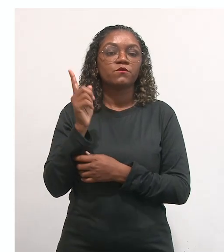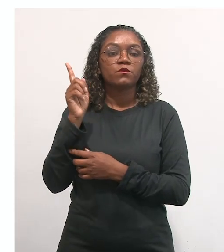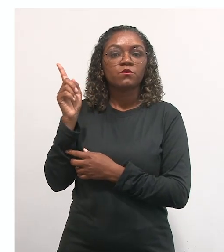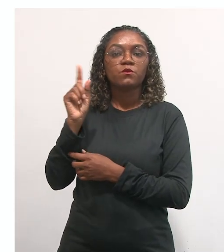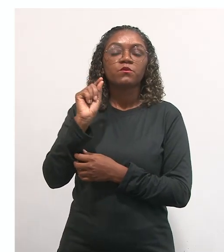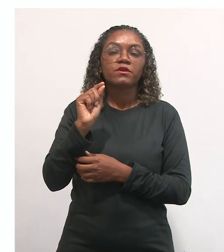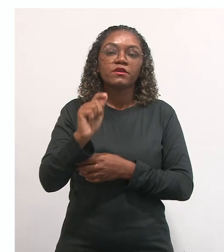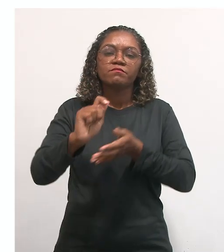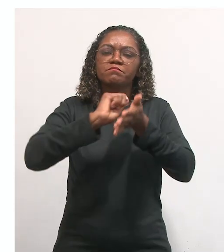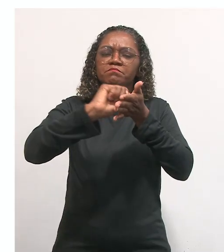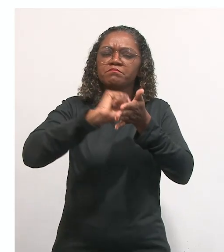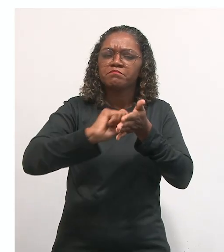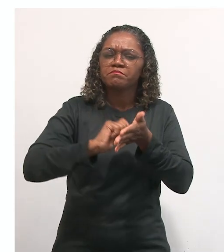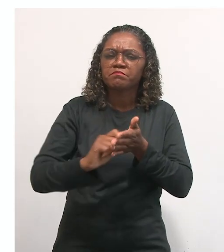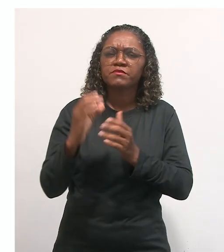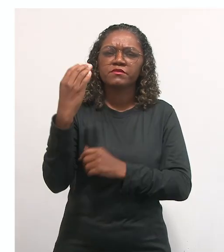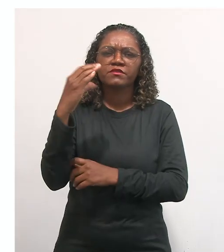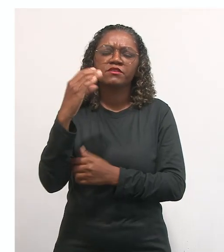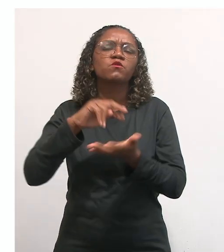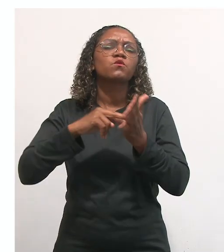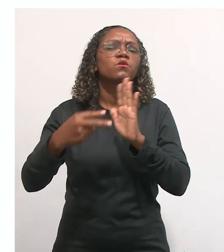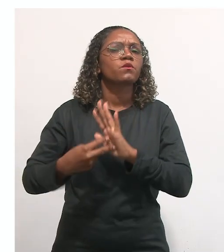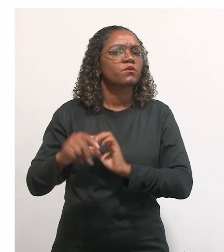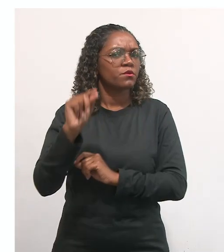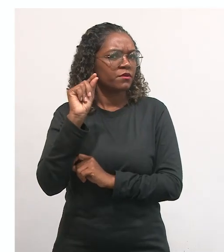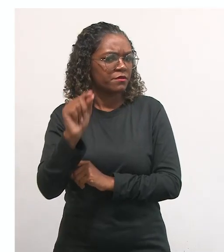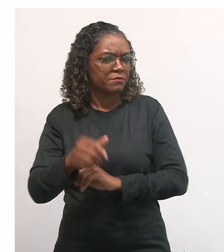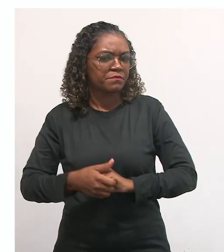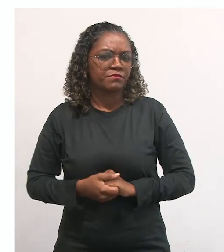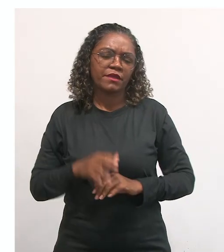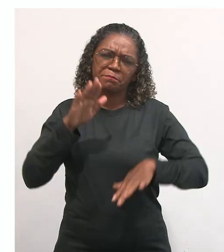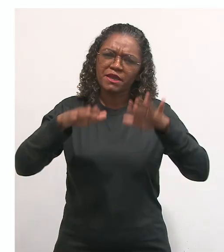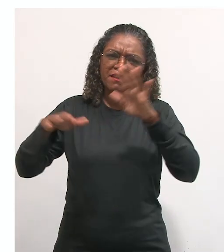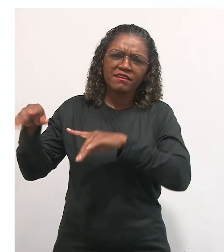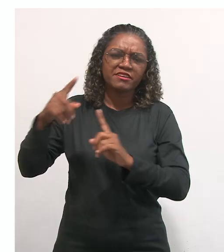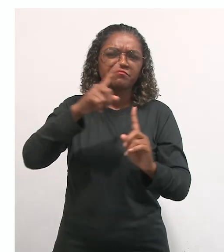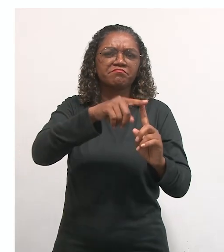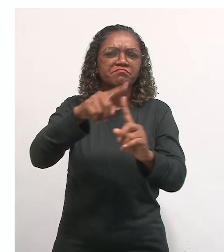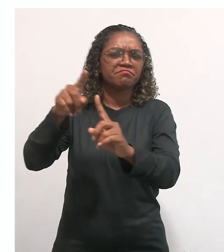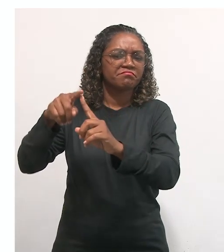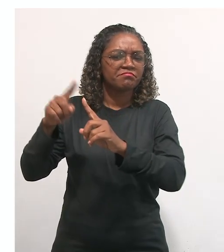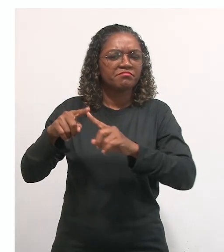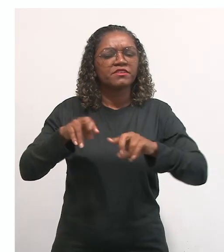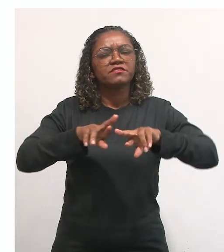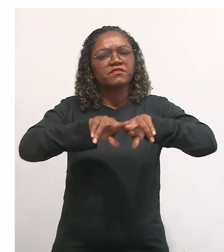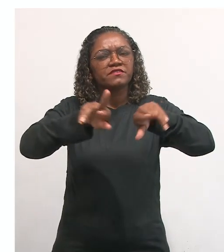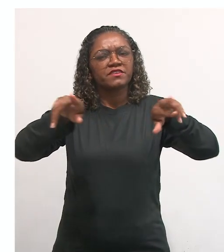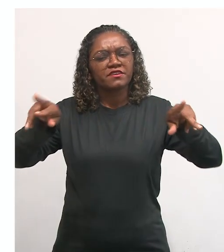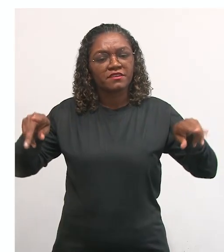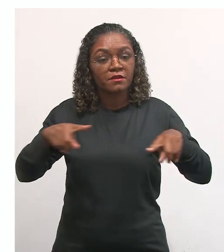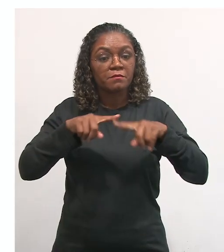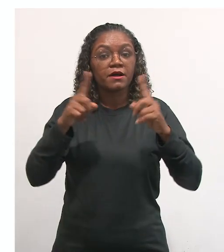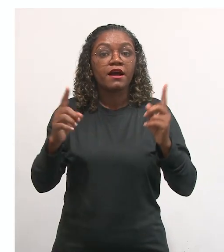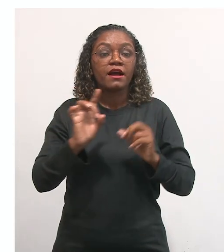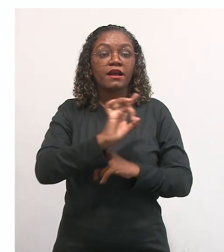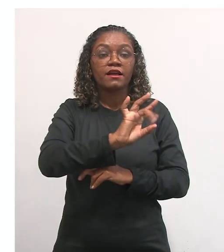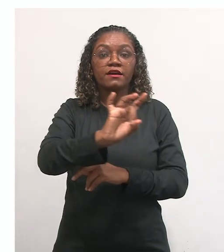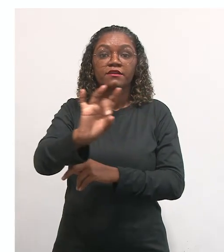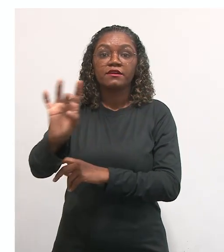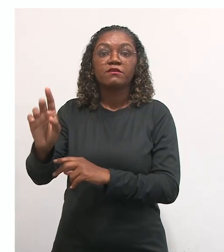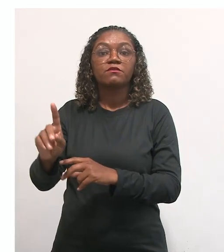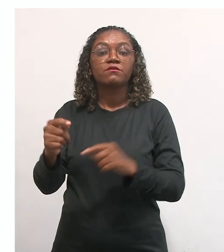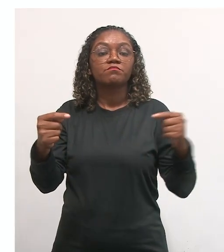só é natural escrevermos de de diversas formas cada tipo de escrita está condicionado ao tipo de